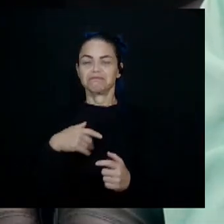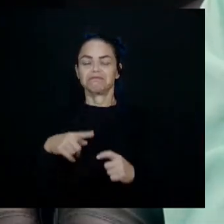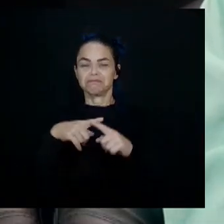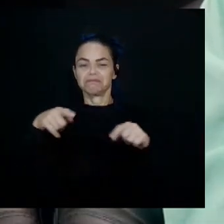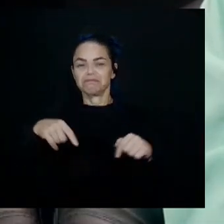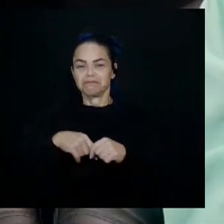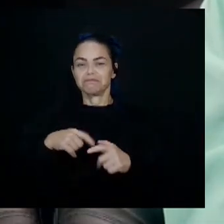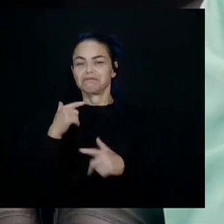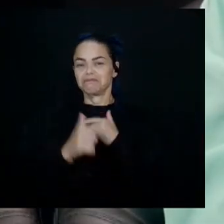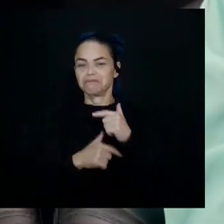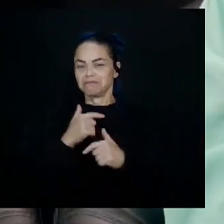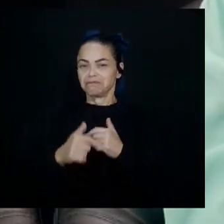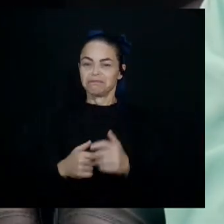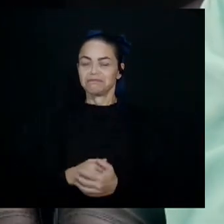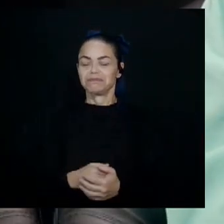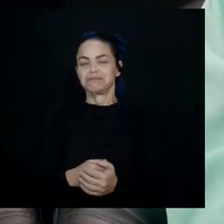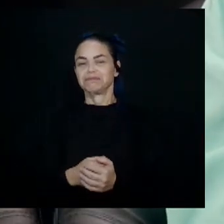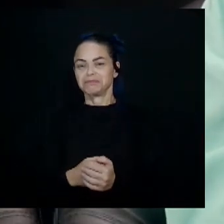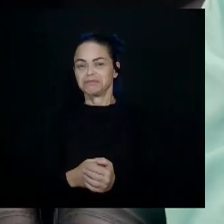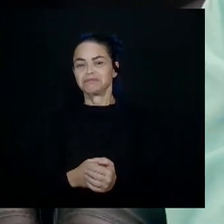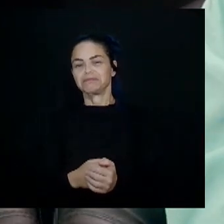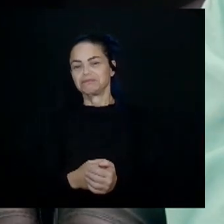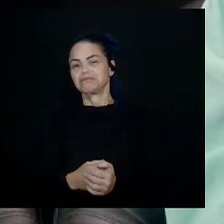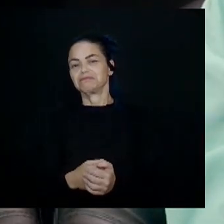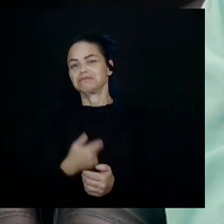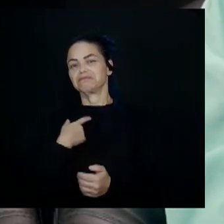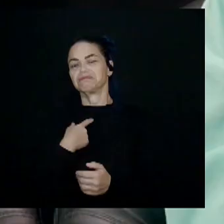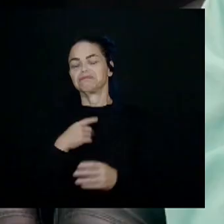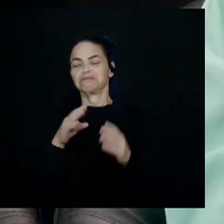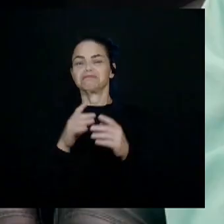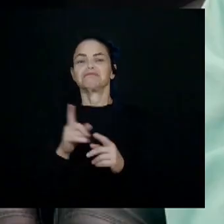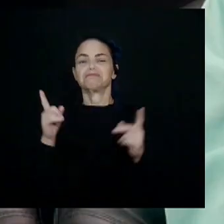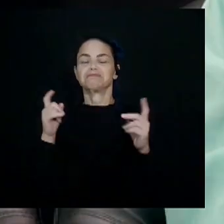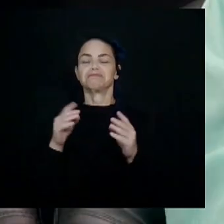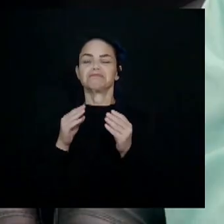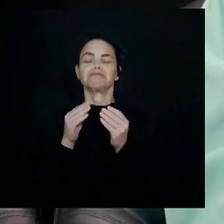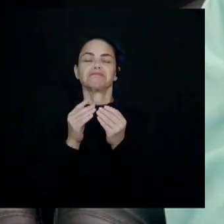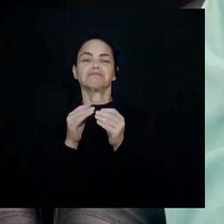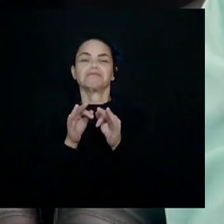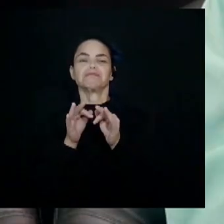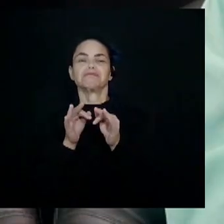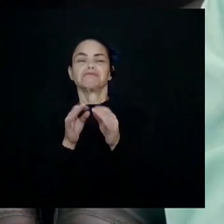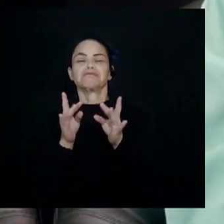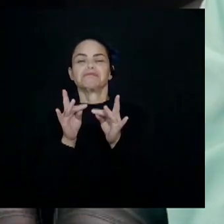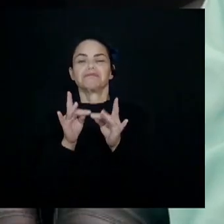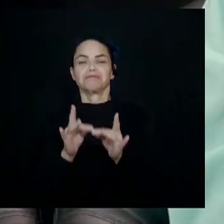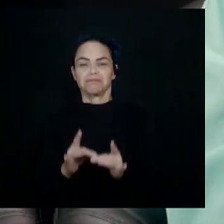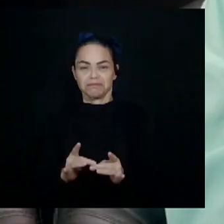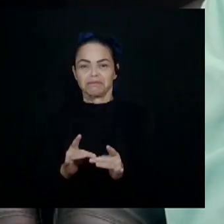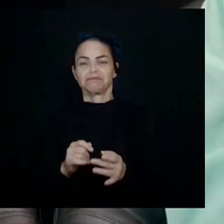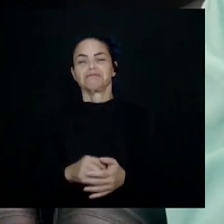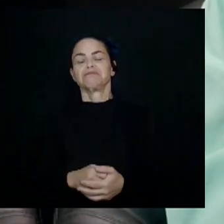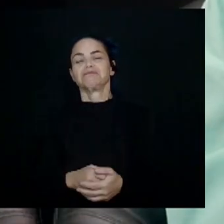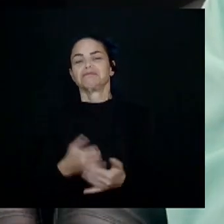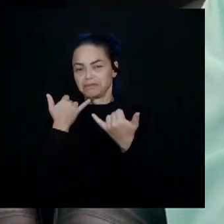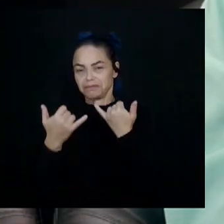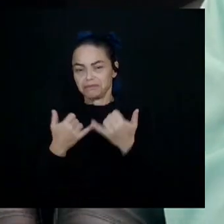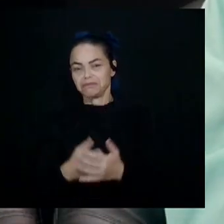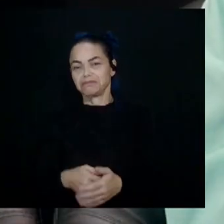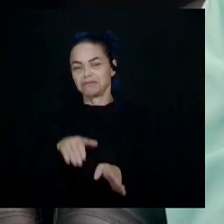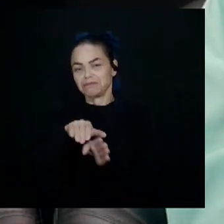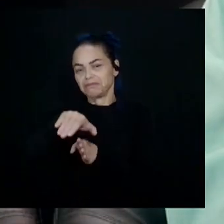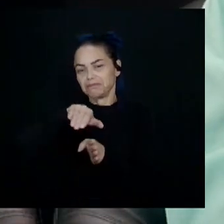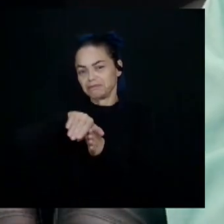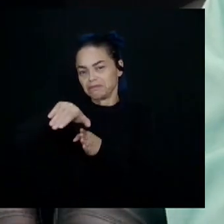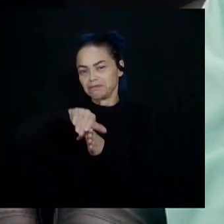nosso ambiente de trabalho, são coisas muito delicadas. Então, às vezes aqui não é só informação e orientação